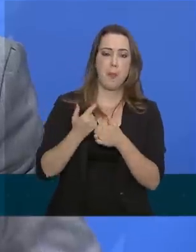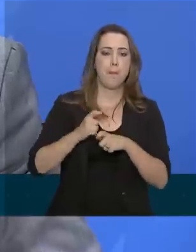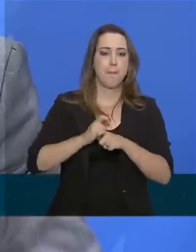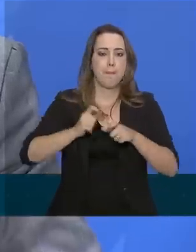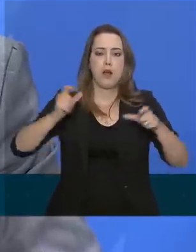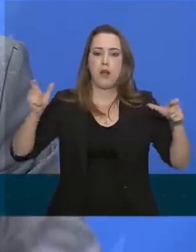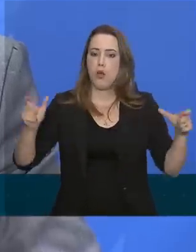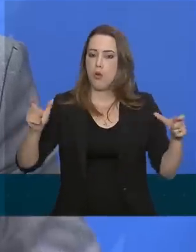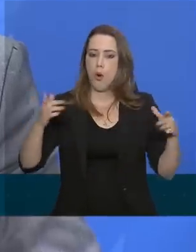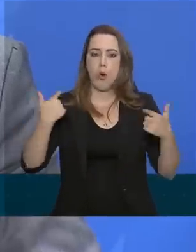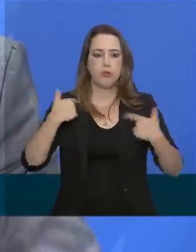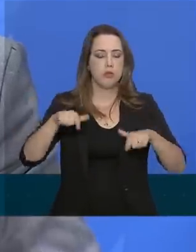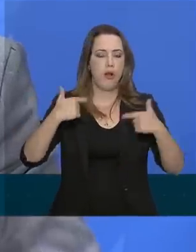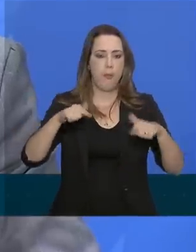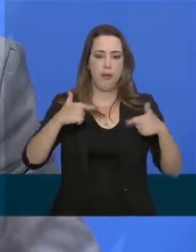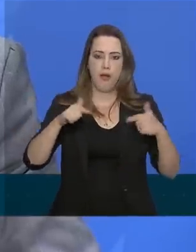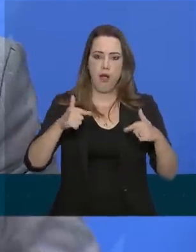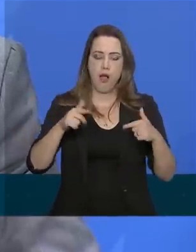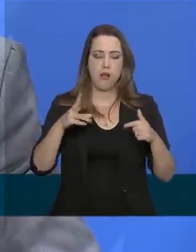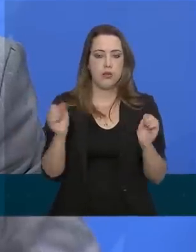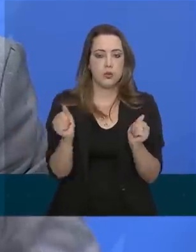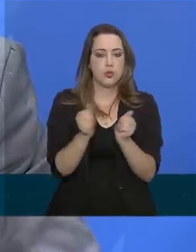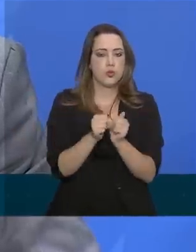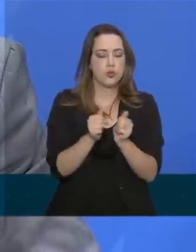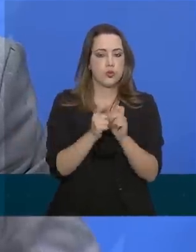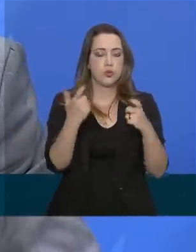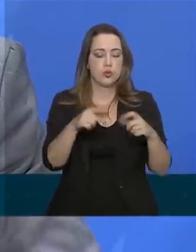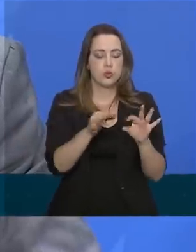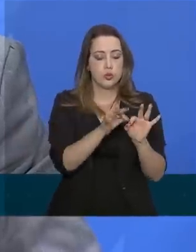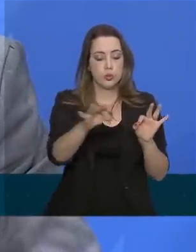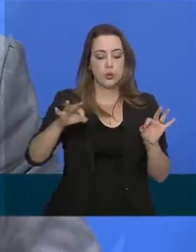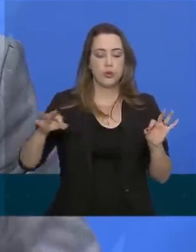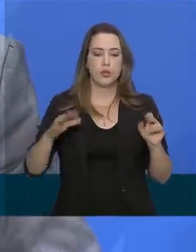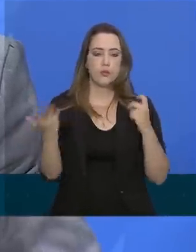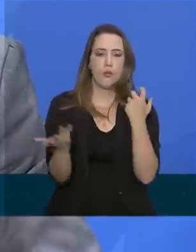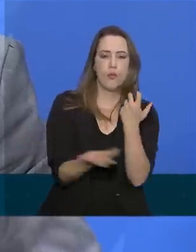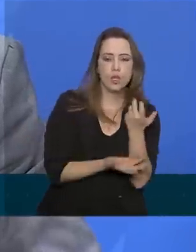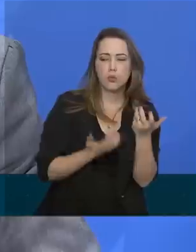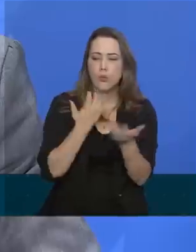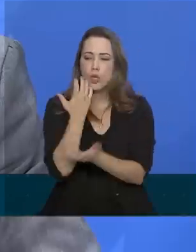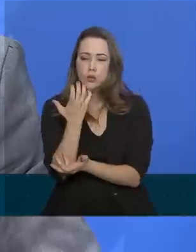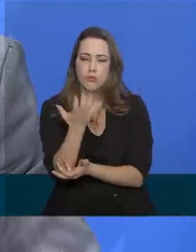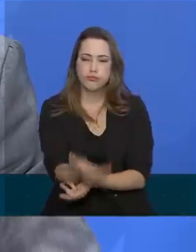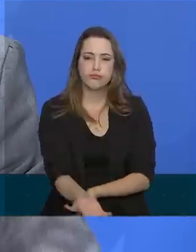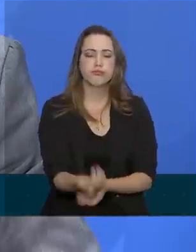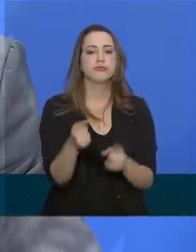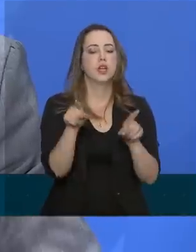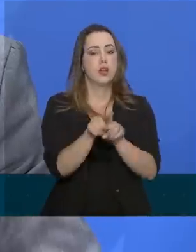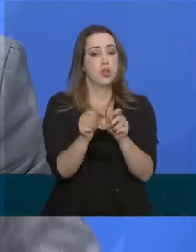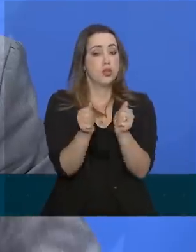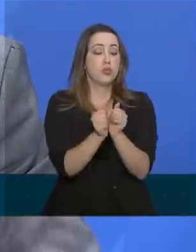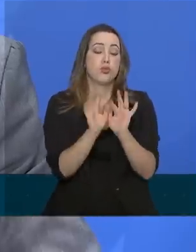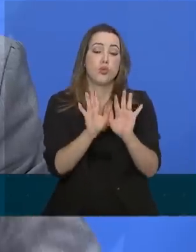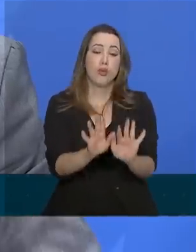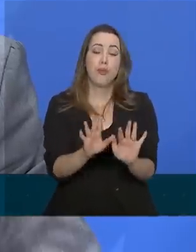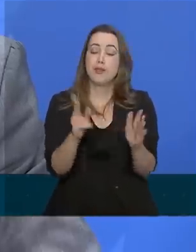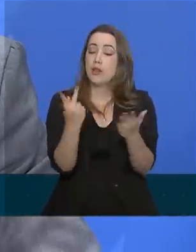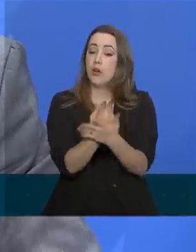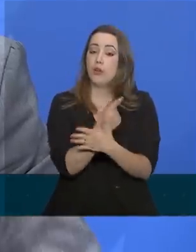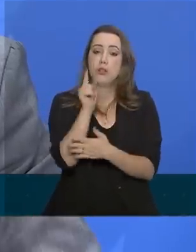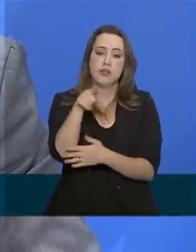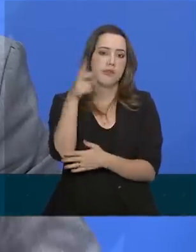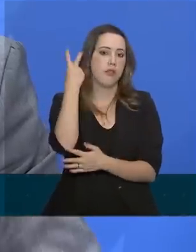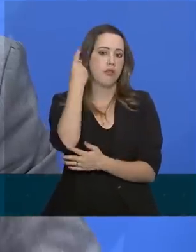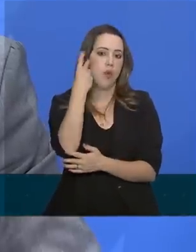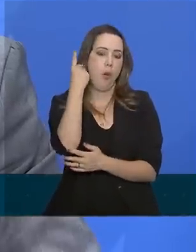concomitante diárias de desmatamento do país agora o que está acontecendo é a consequência natural de